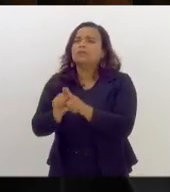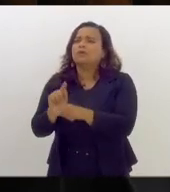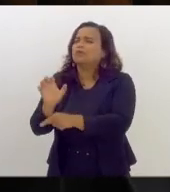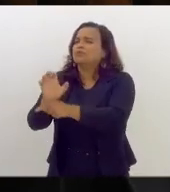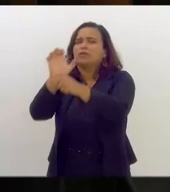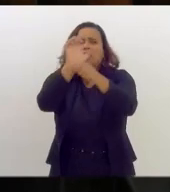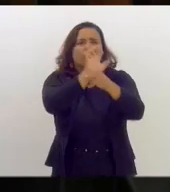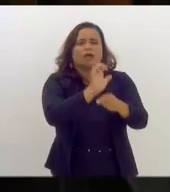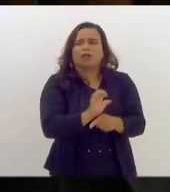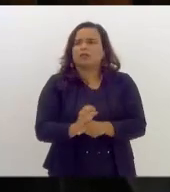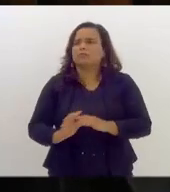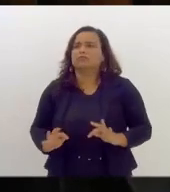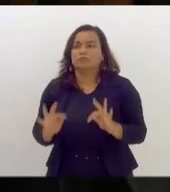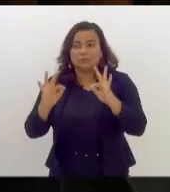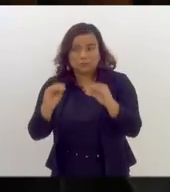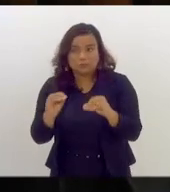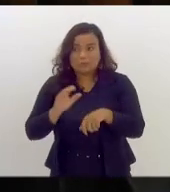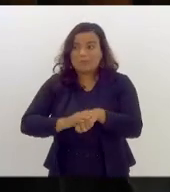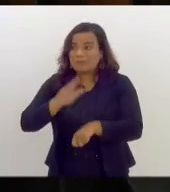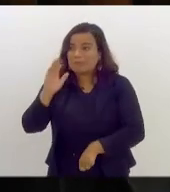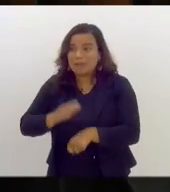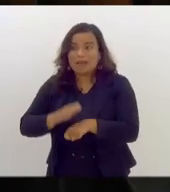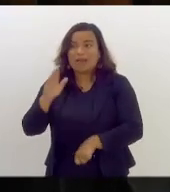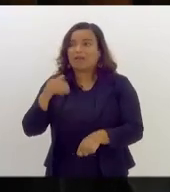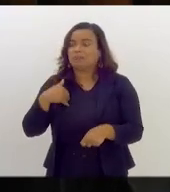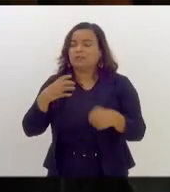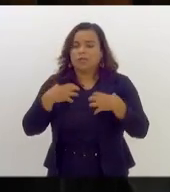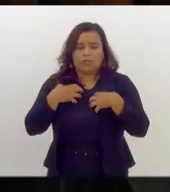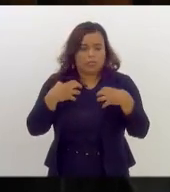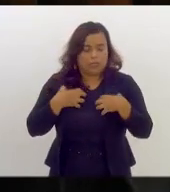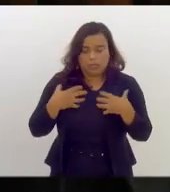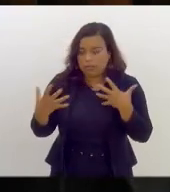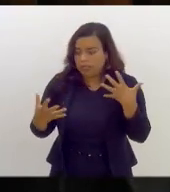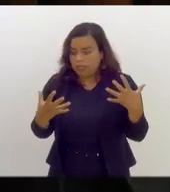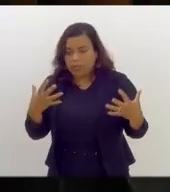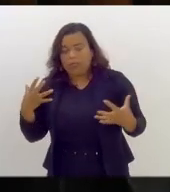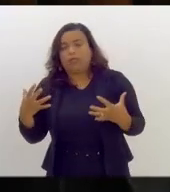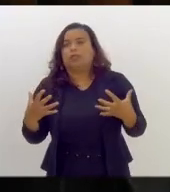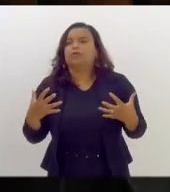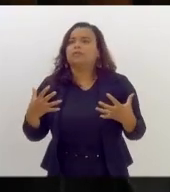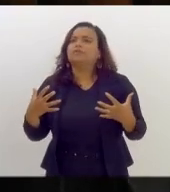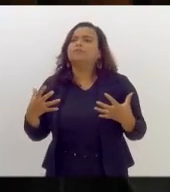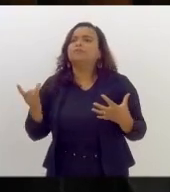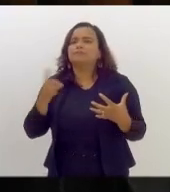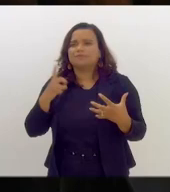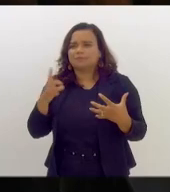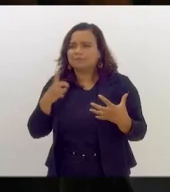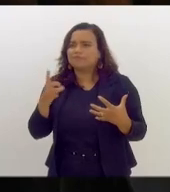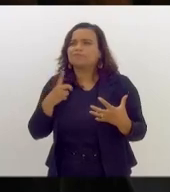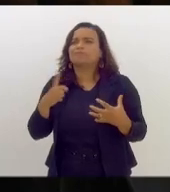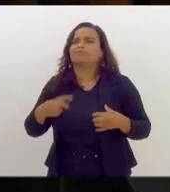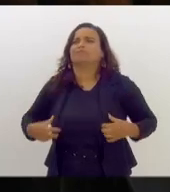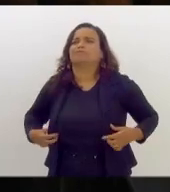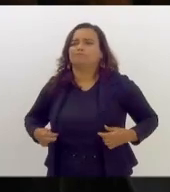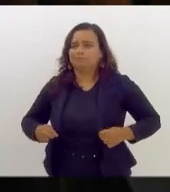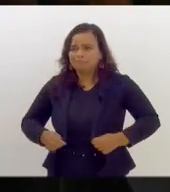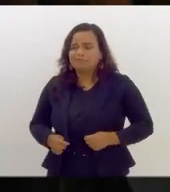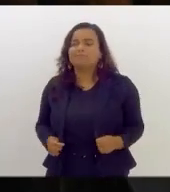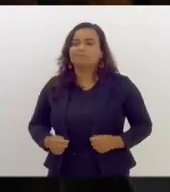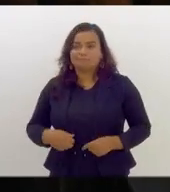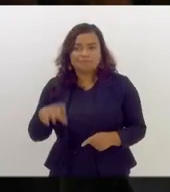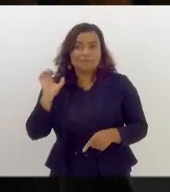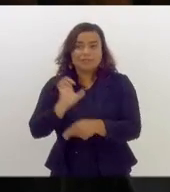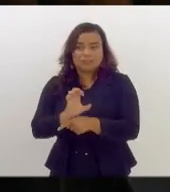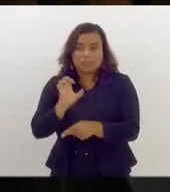ainda de Pires na mão Esse é o país e o estado